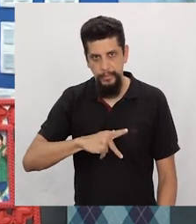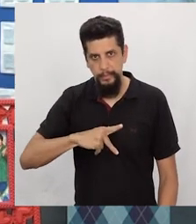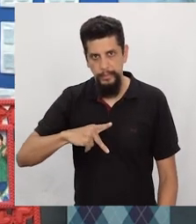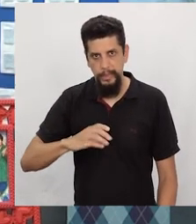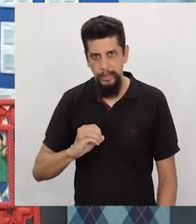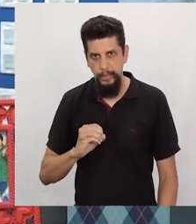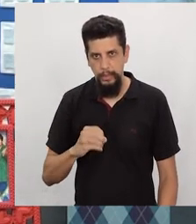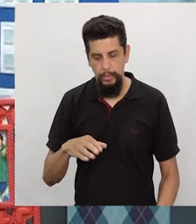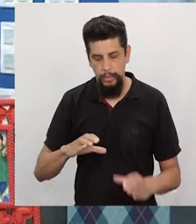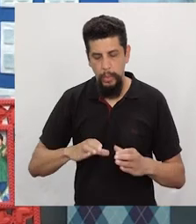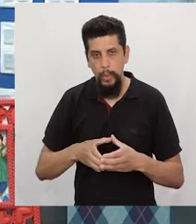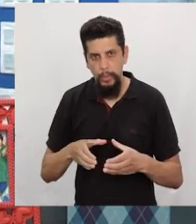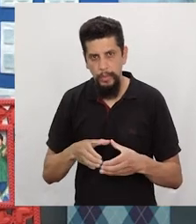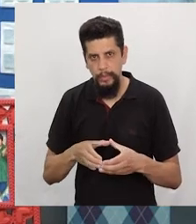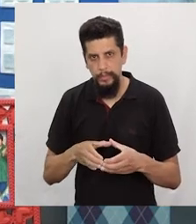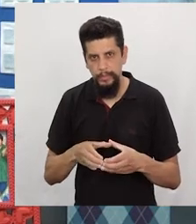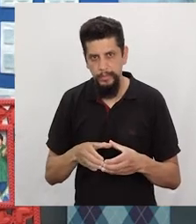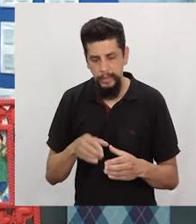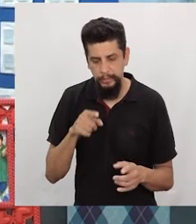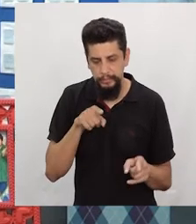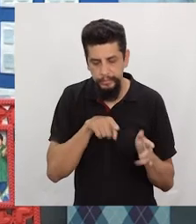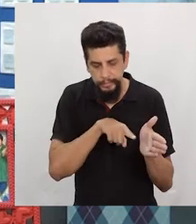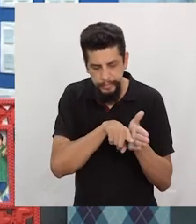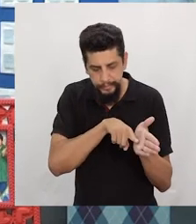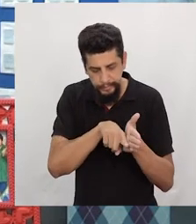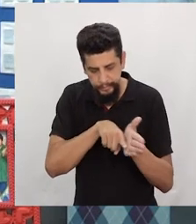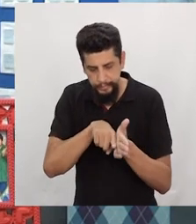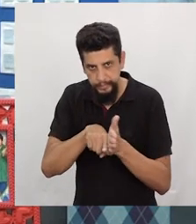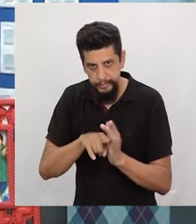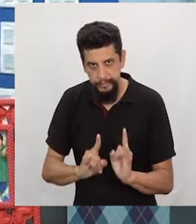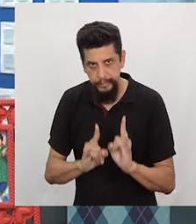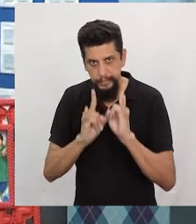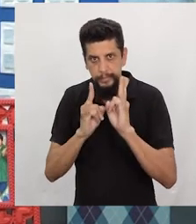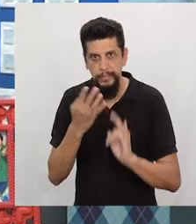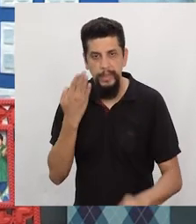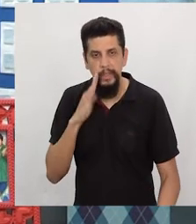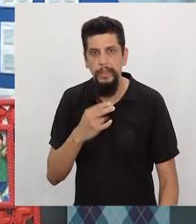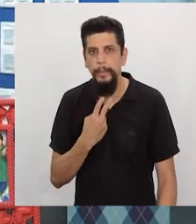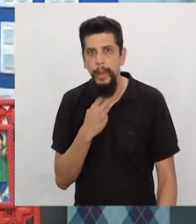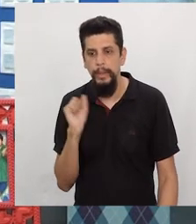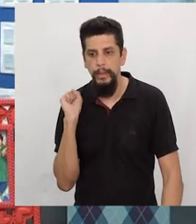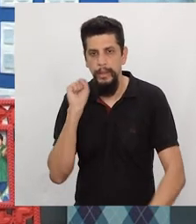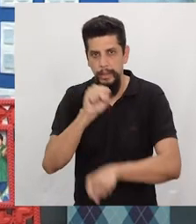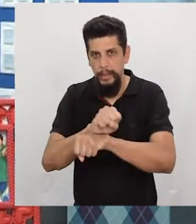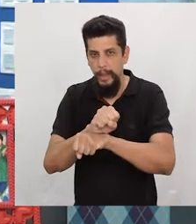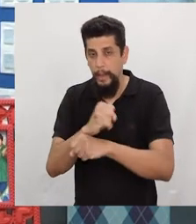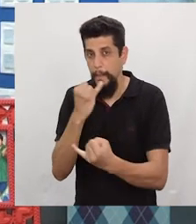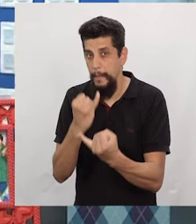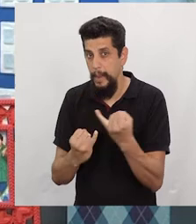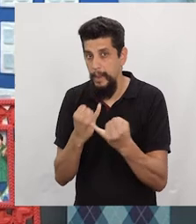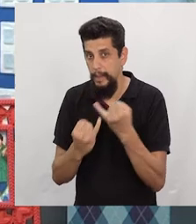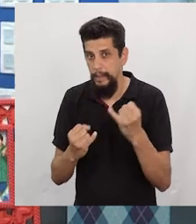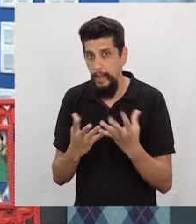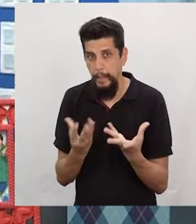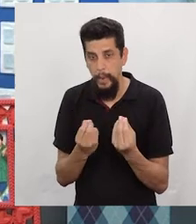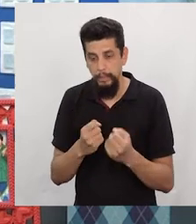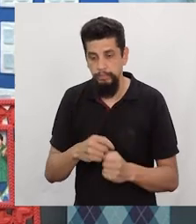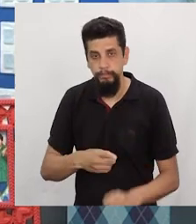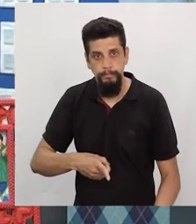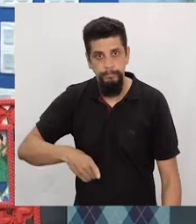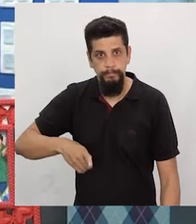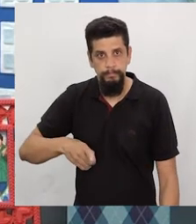clubinho. As investigações do prédio azul não podem parar. E ele parece ser